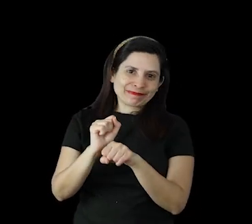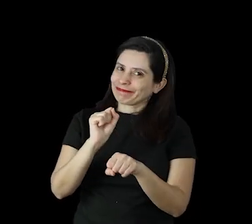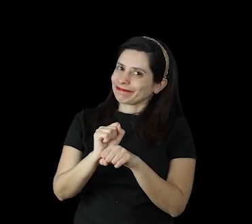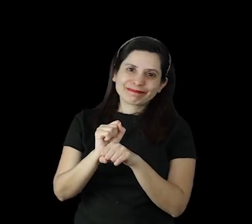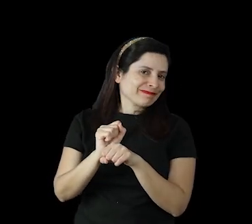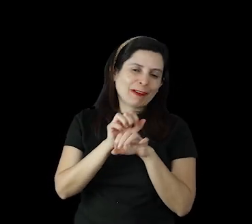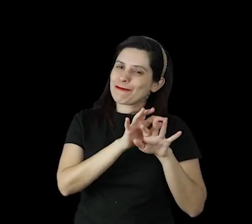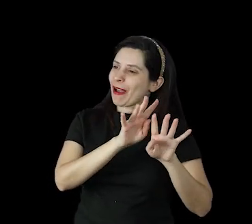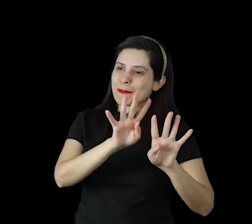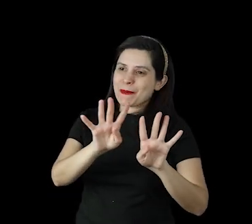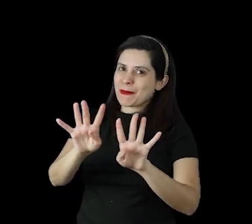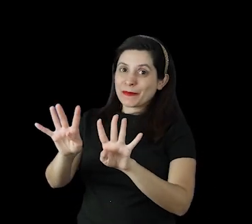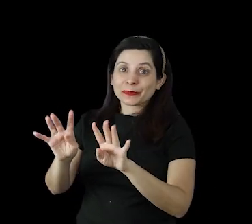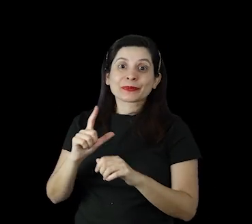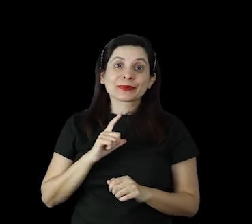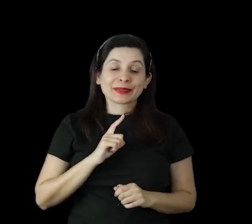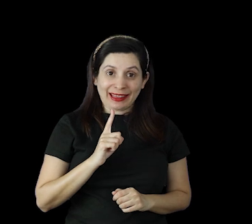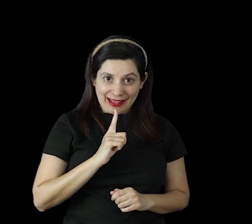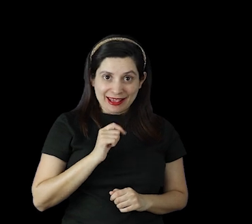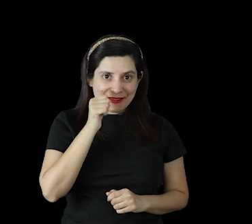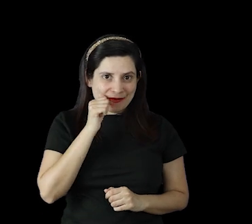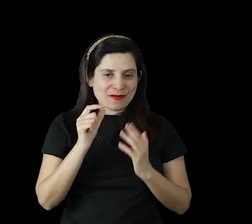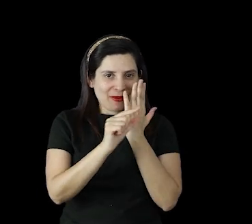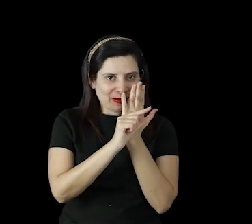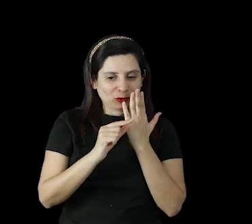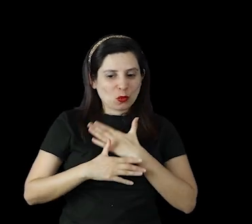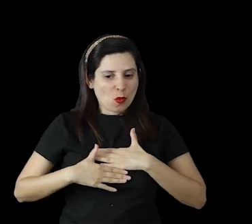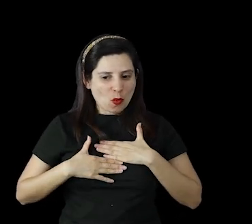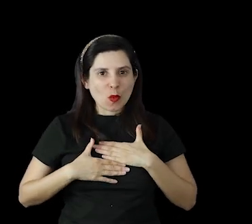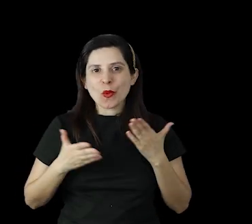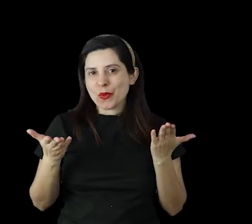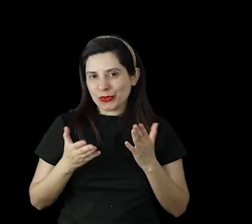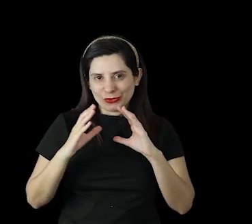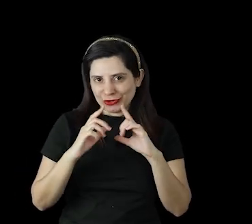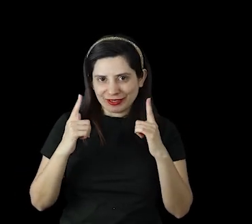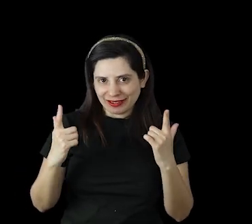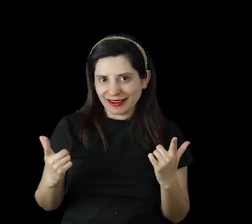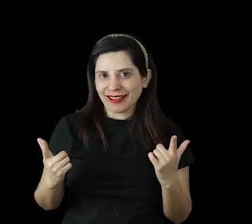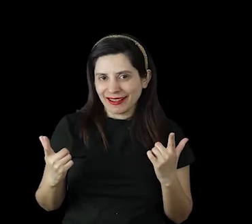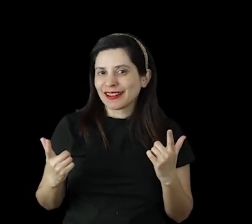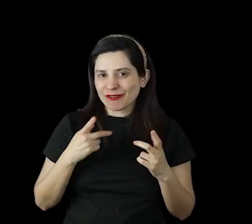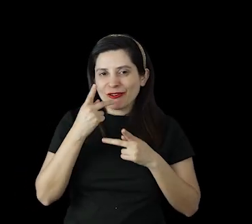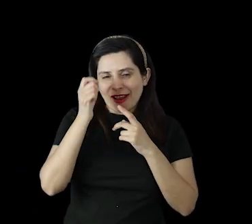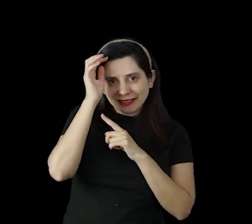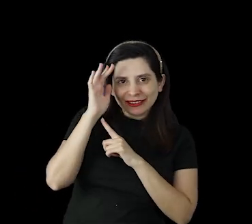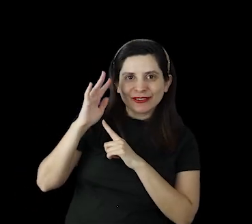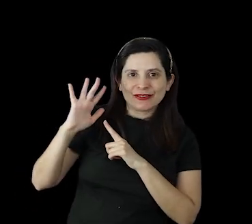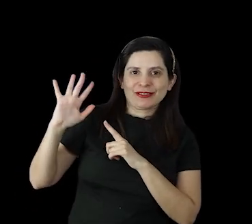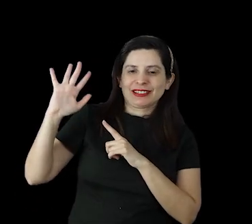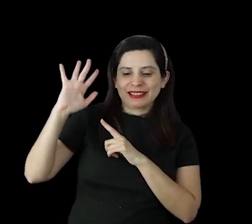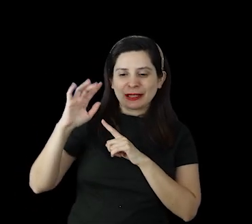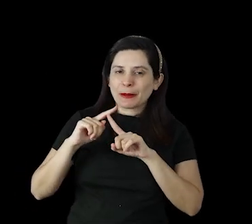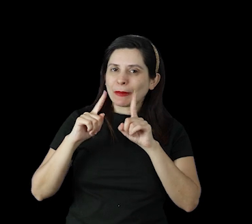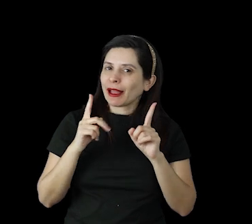público. Tem uma autora que eu gosto muito, e hoje, claro, as teorias que eu vou colocar aqui não tem nada a ver, porque eu